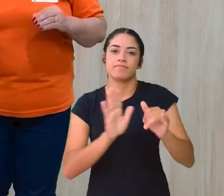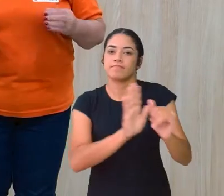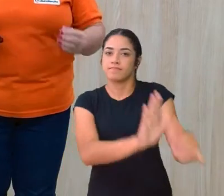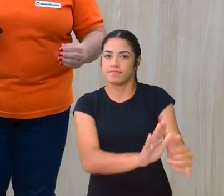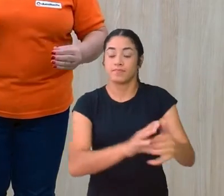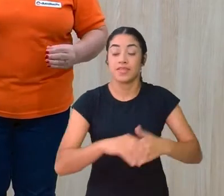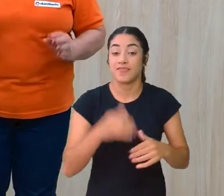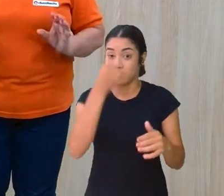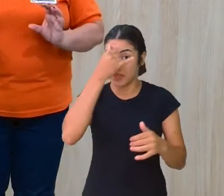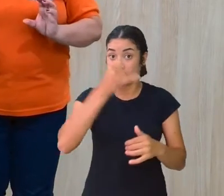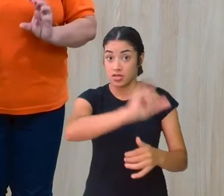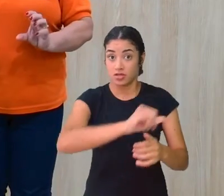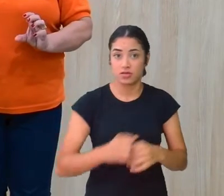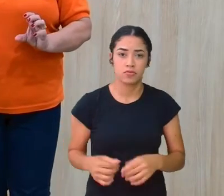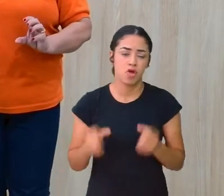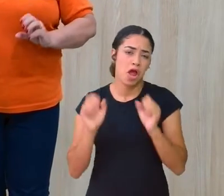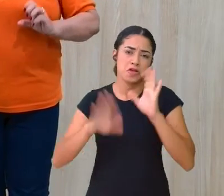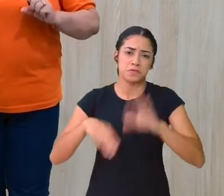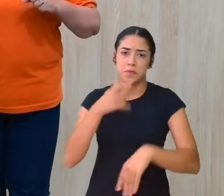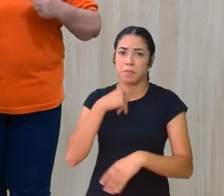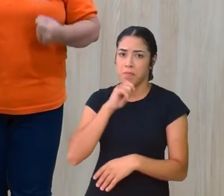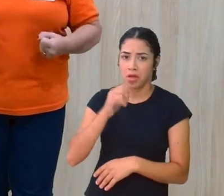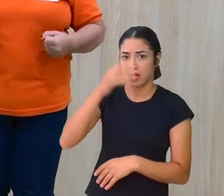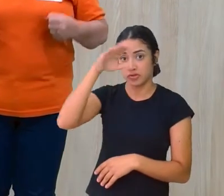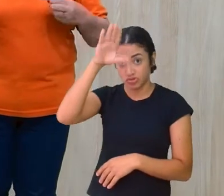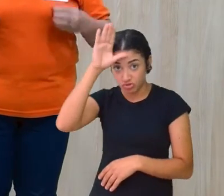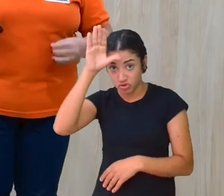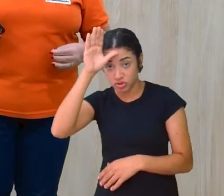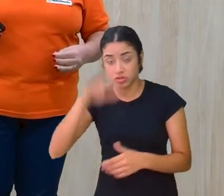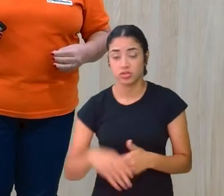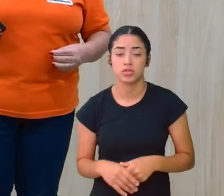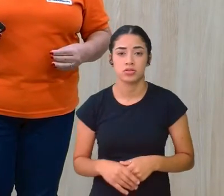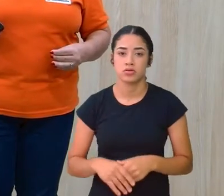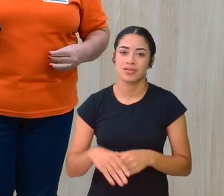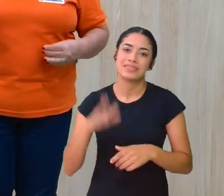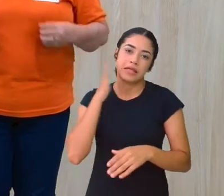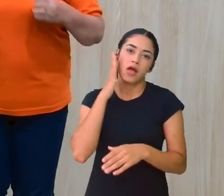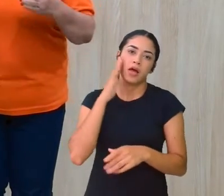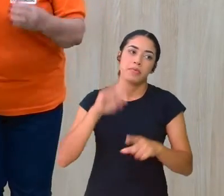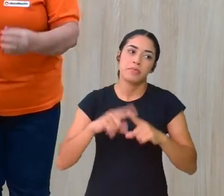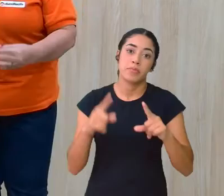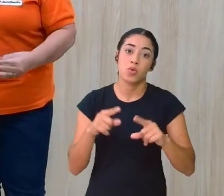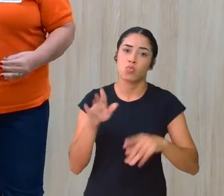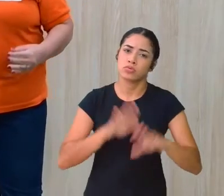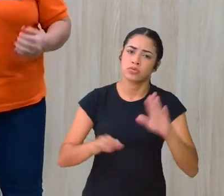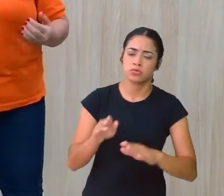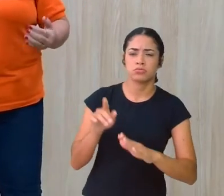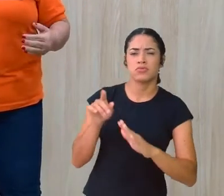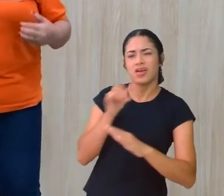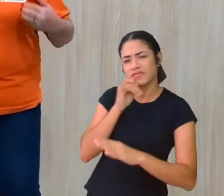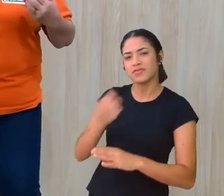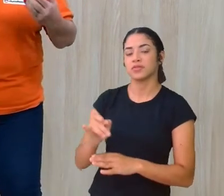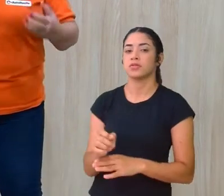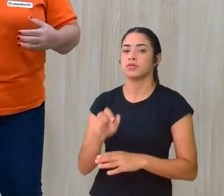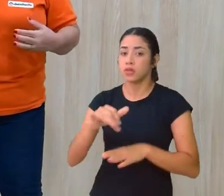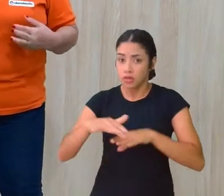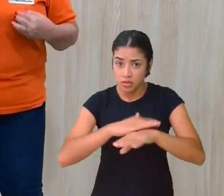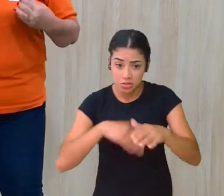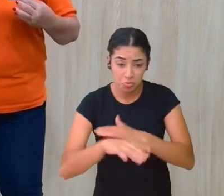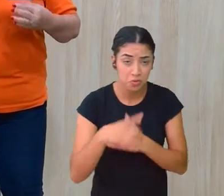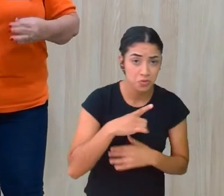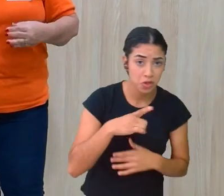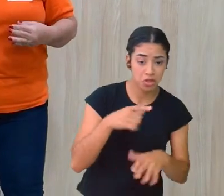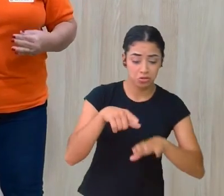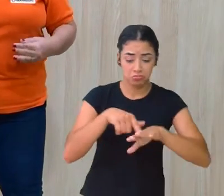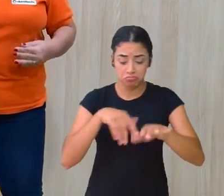vezes o pai, o tio, sabe um pouco, mas não esquece de dar alguns alertas. Está calçado, principalmente uma sandália, né,